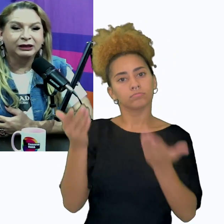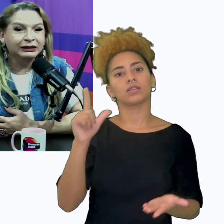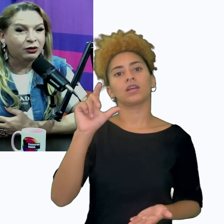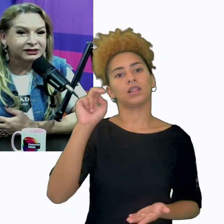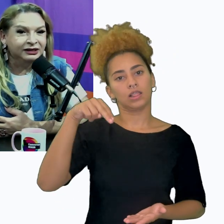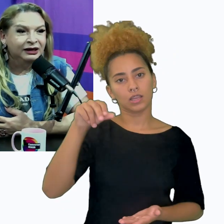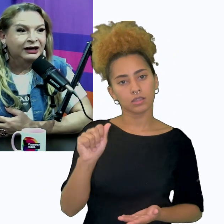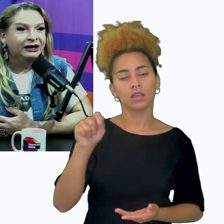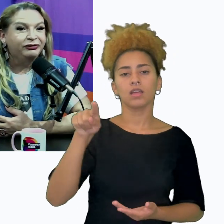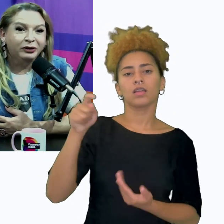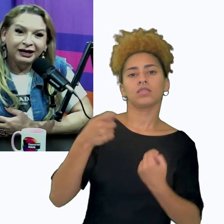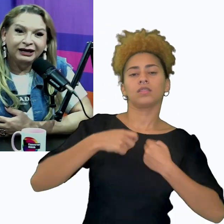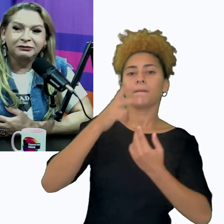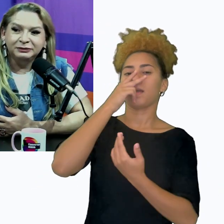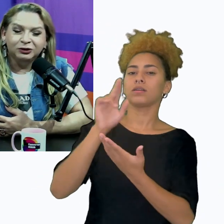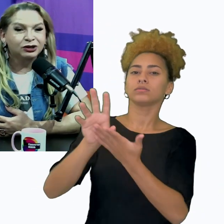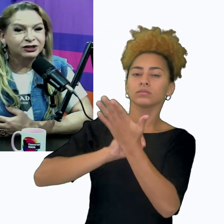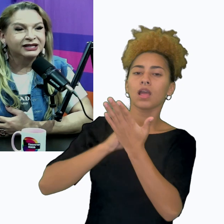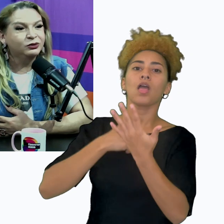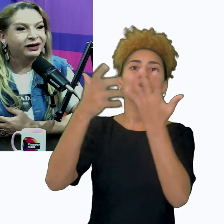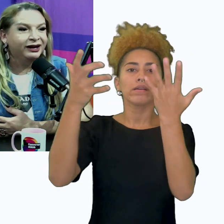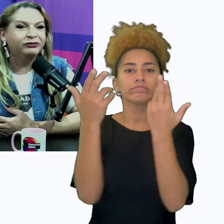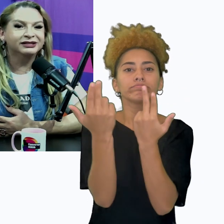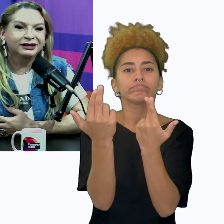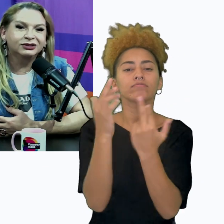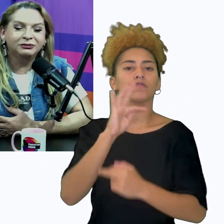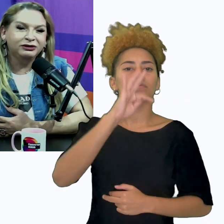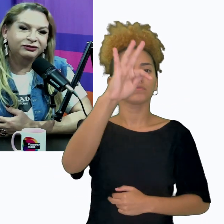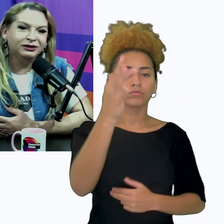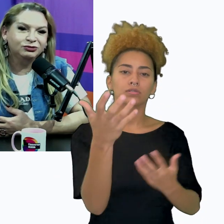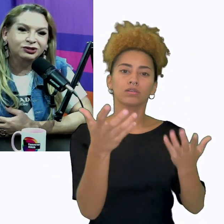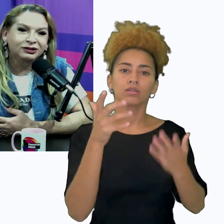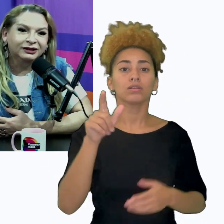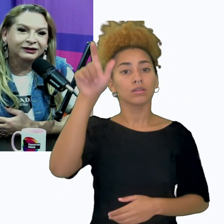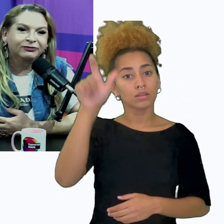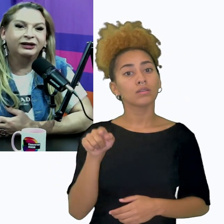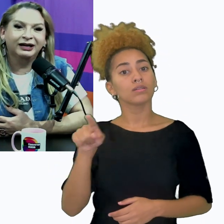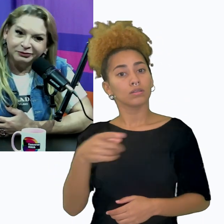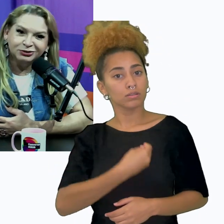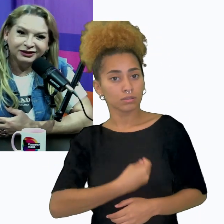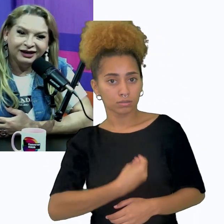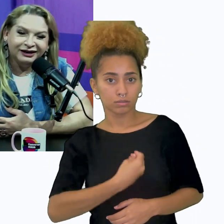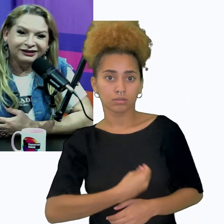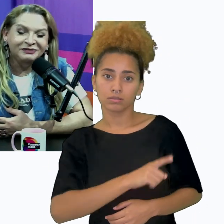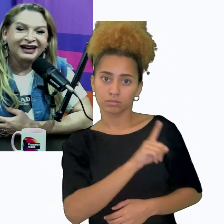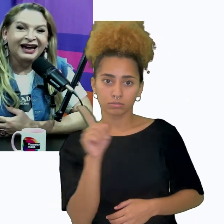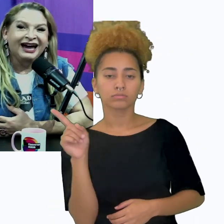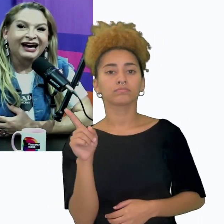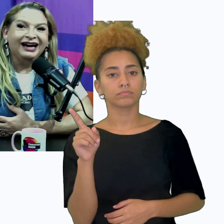foi Lena Oxa. E foi ela que me inspirou a dizer: eu quero fazer isso na minha vida um dia. Foi essa pessoa que tá